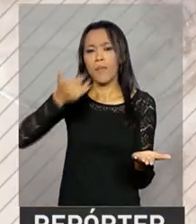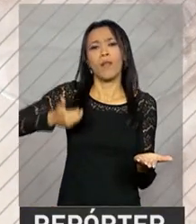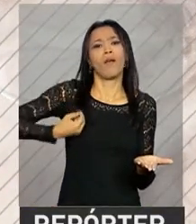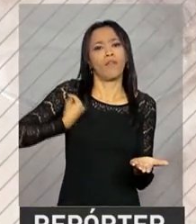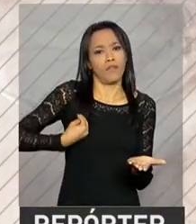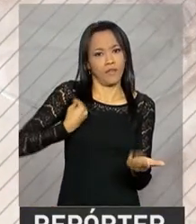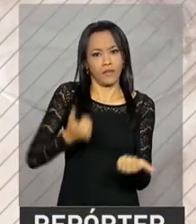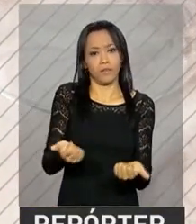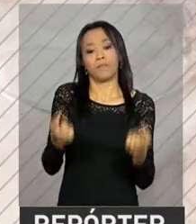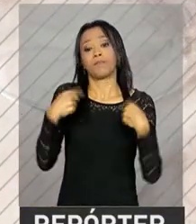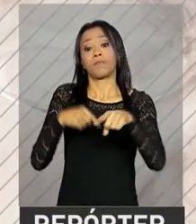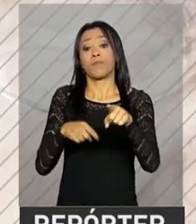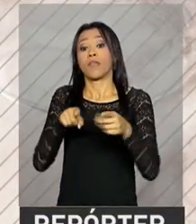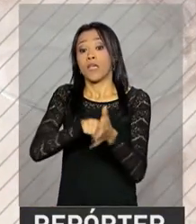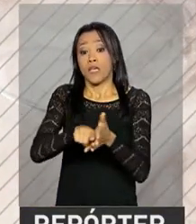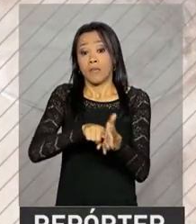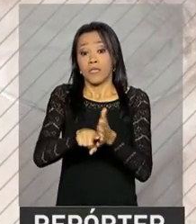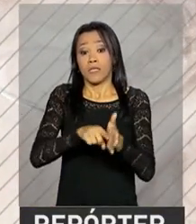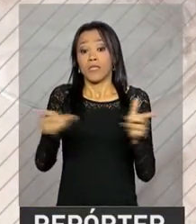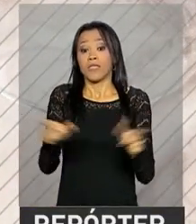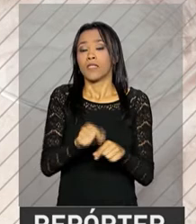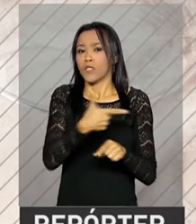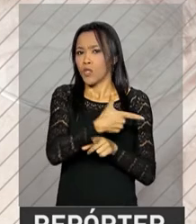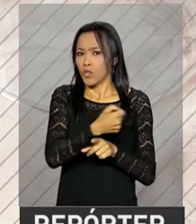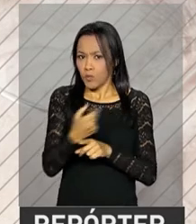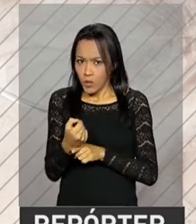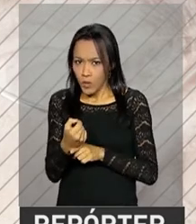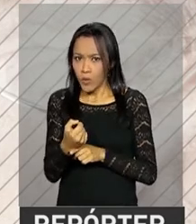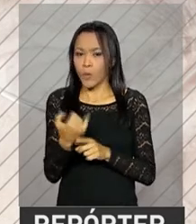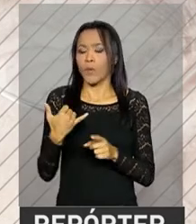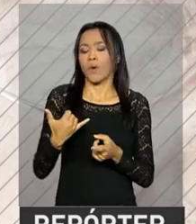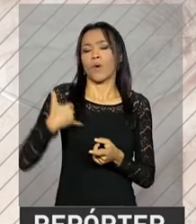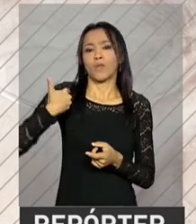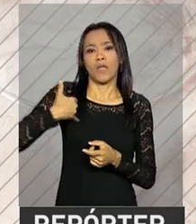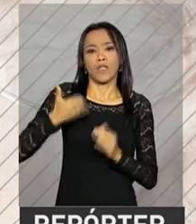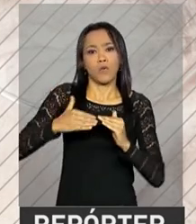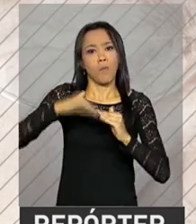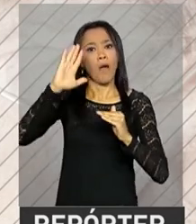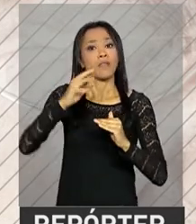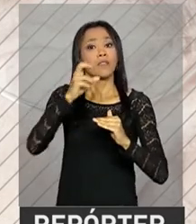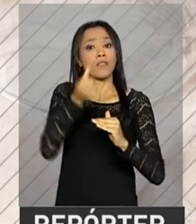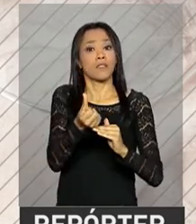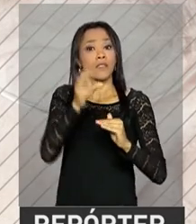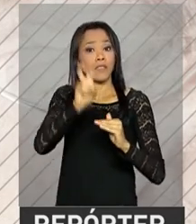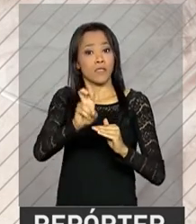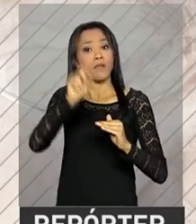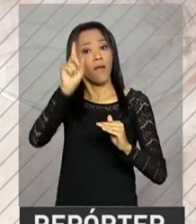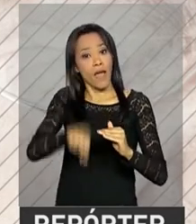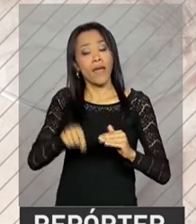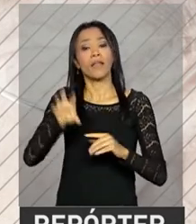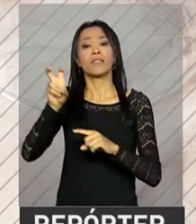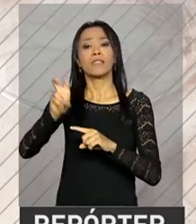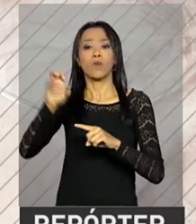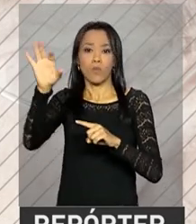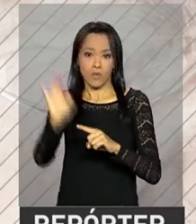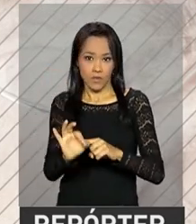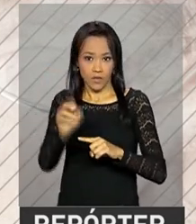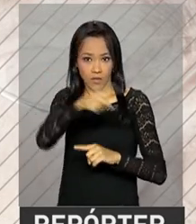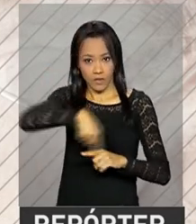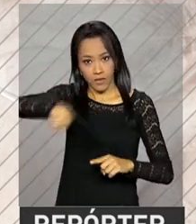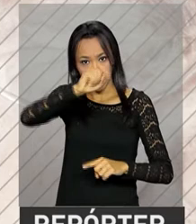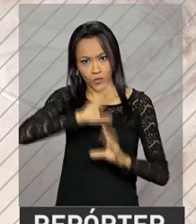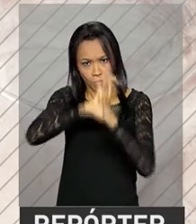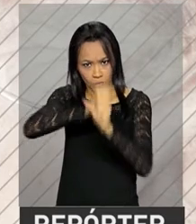do IBGE mostram que no ano 2000, o número de pessoas com mais de 65 anos representava mais de 5% da